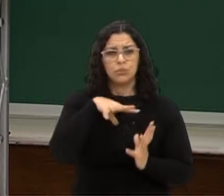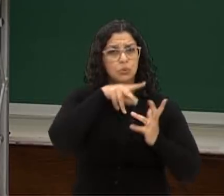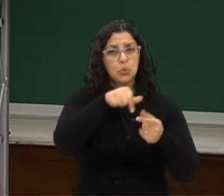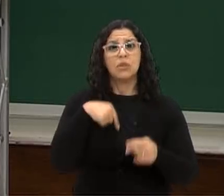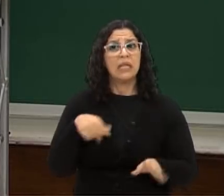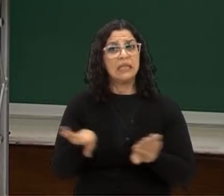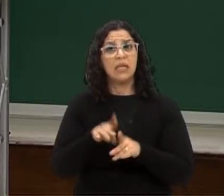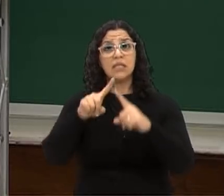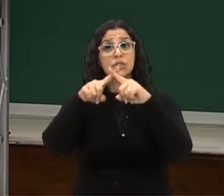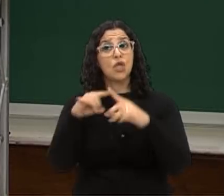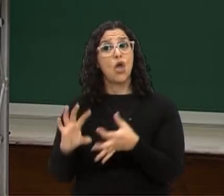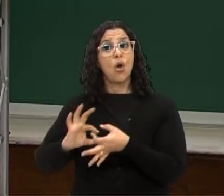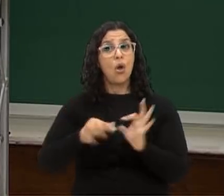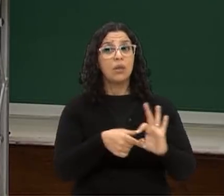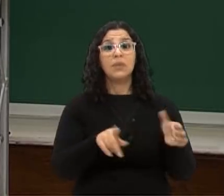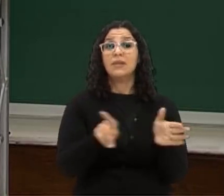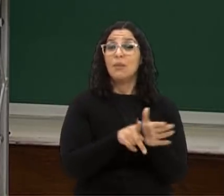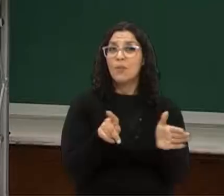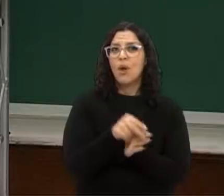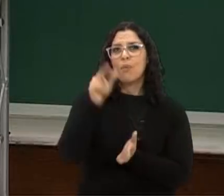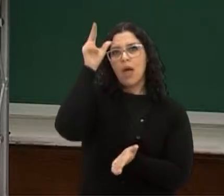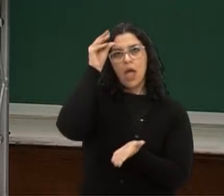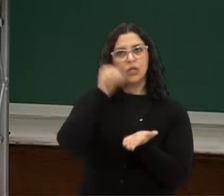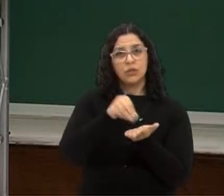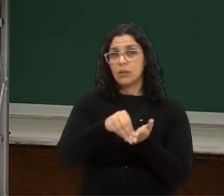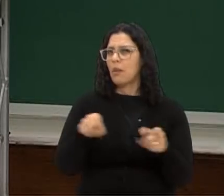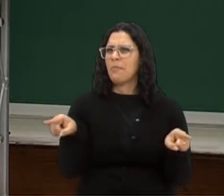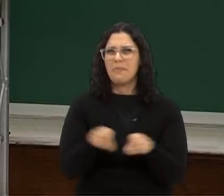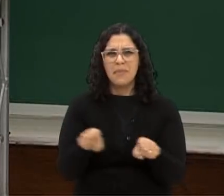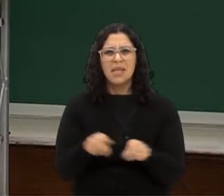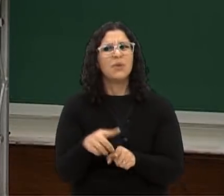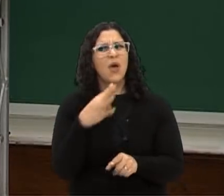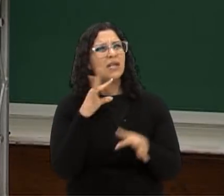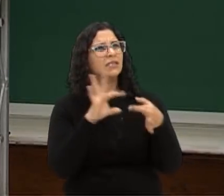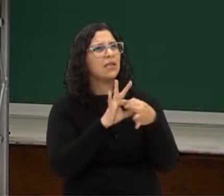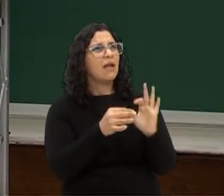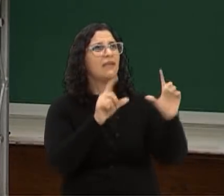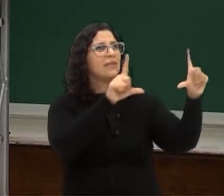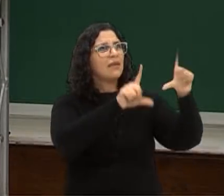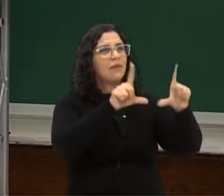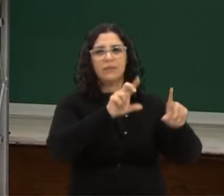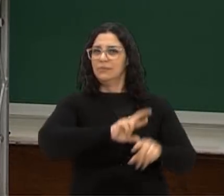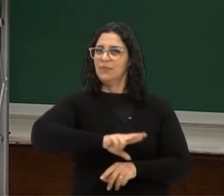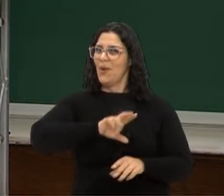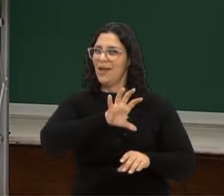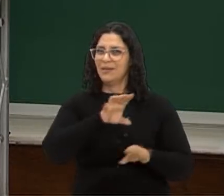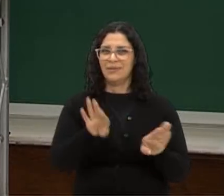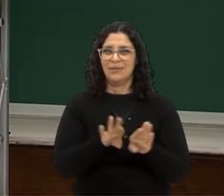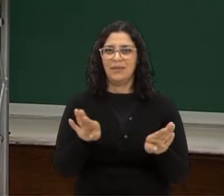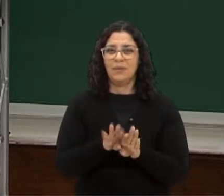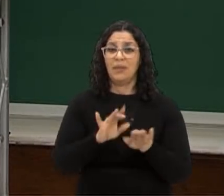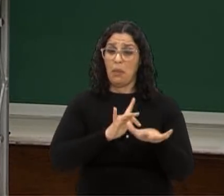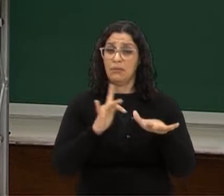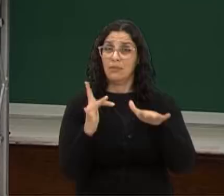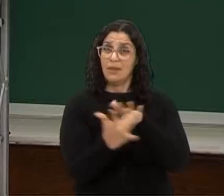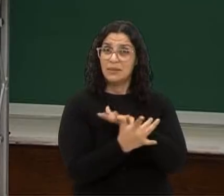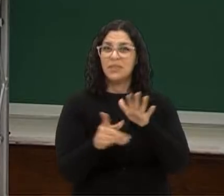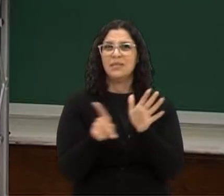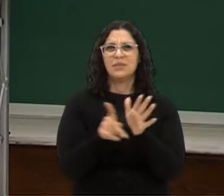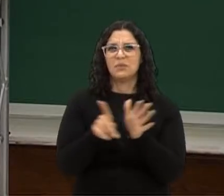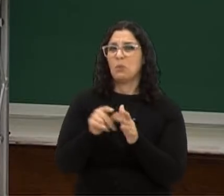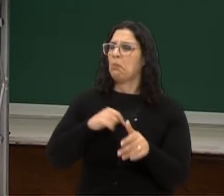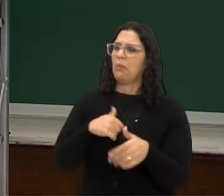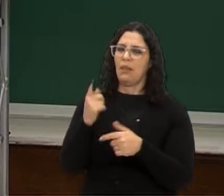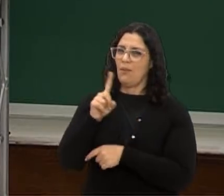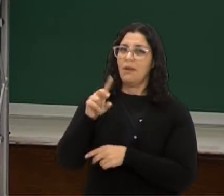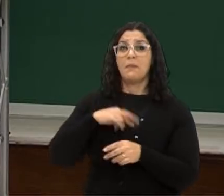que ele tem a Olimpíada de xadrez, né? Então, não é a mesma Olimpíada que a gente conhece, que a gente vê na TV e nas redes de